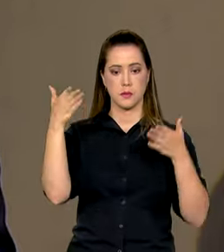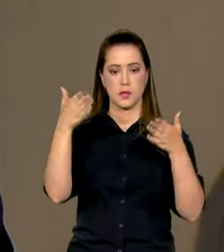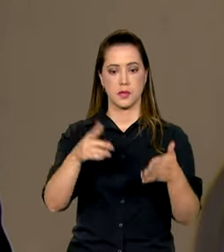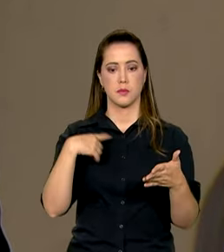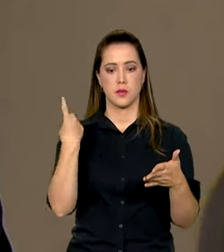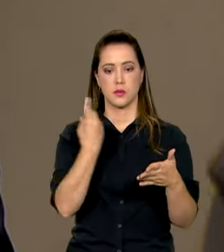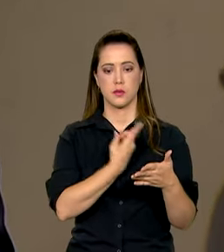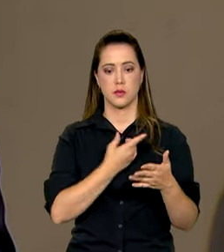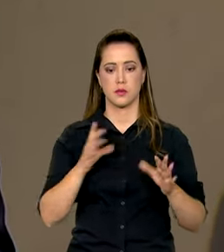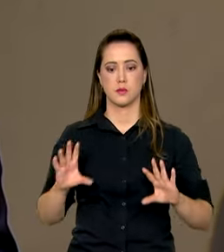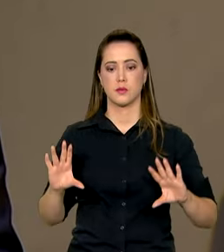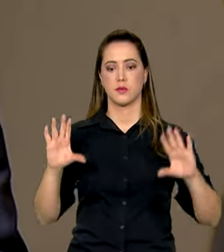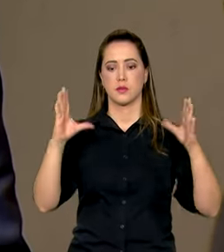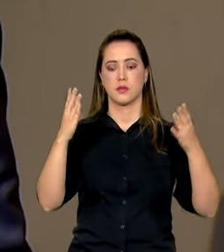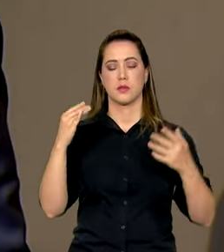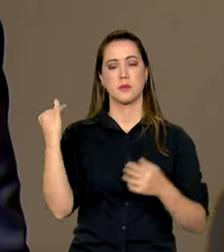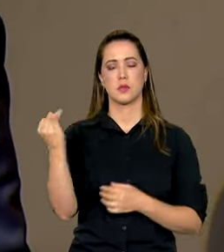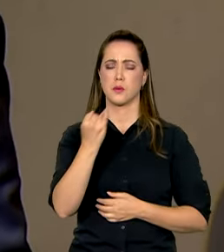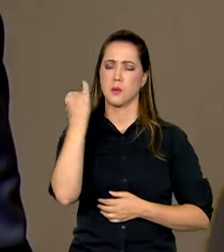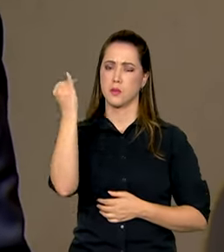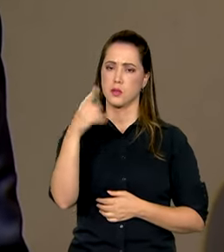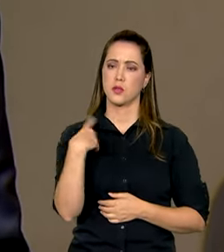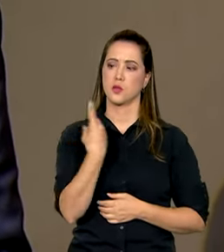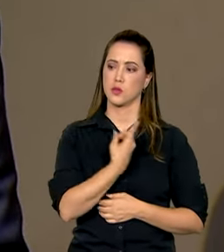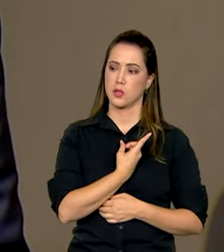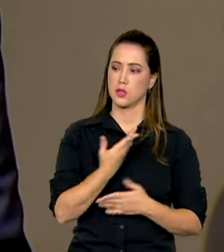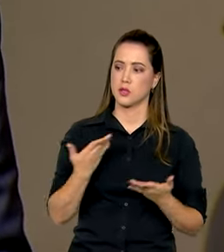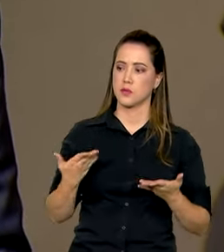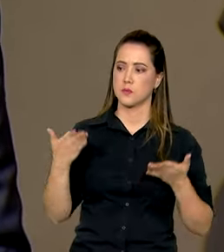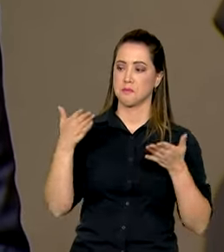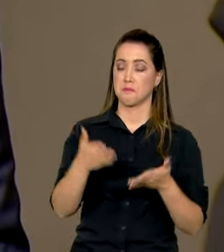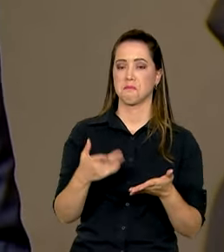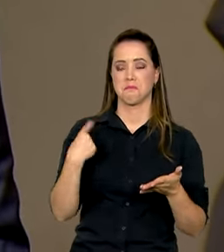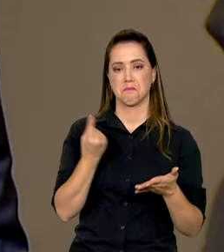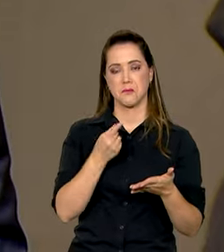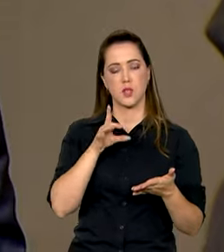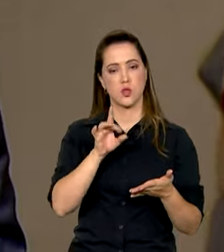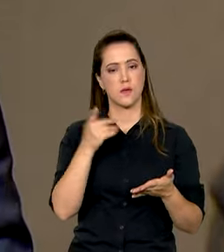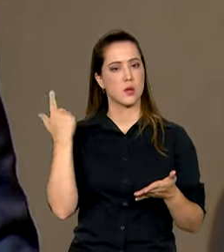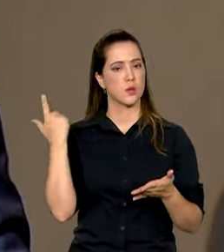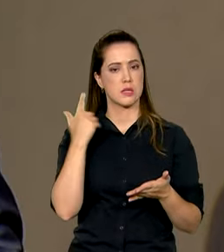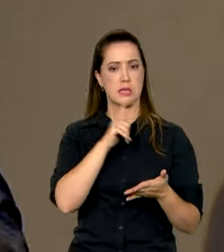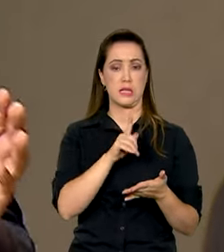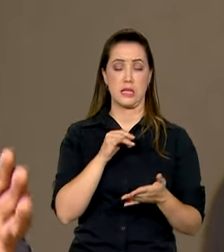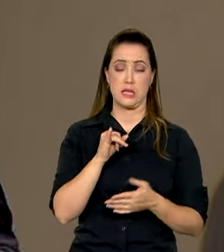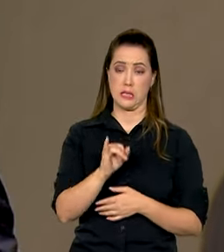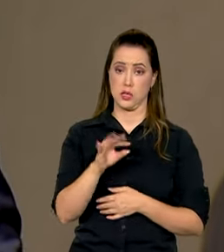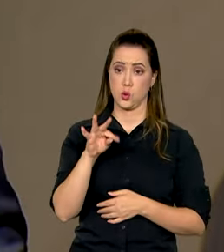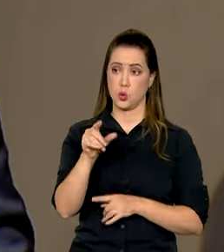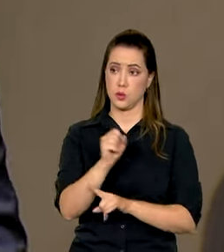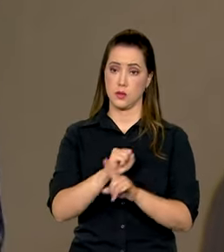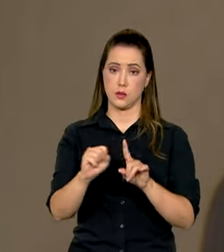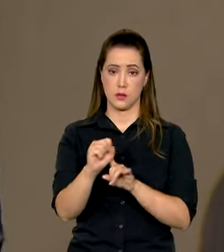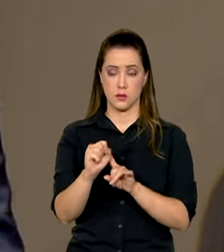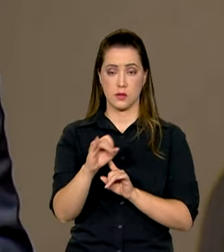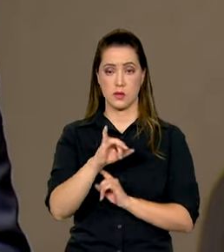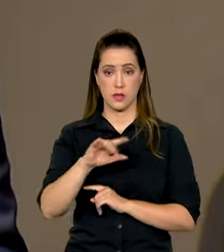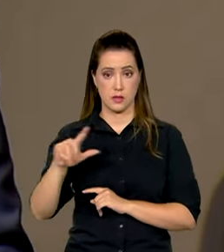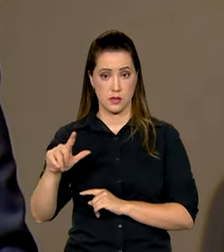evento. Isso é muito importante. O que nós estamos fazendo aqui hoje só terá efetividade se toda a sociedade civil,